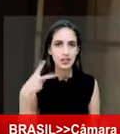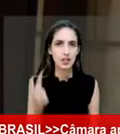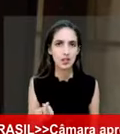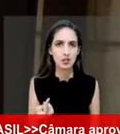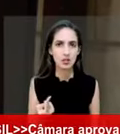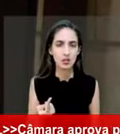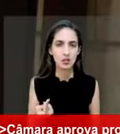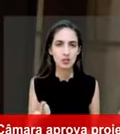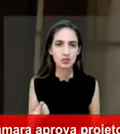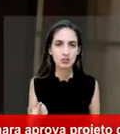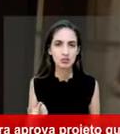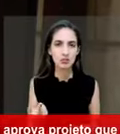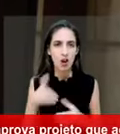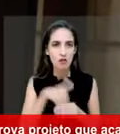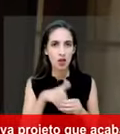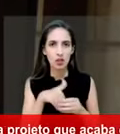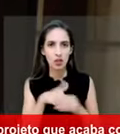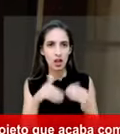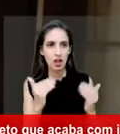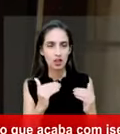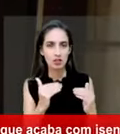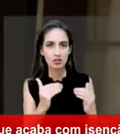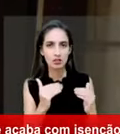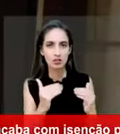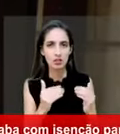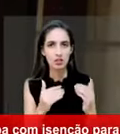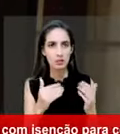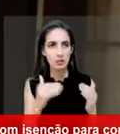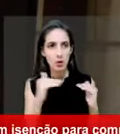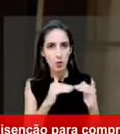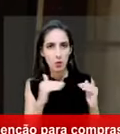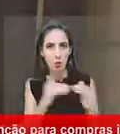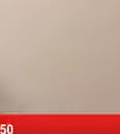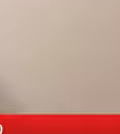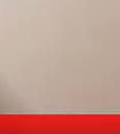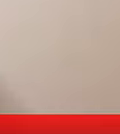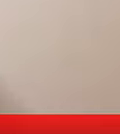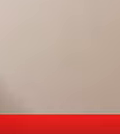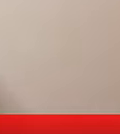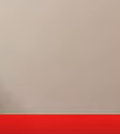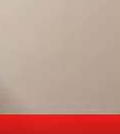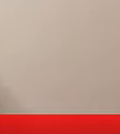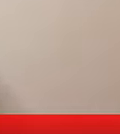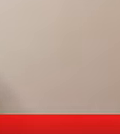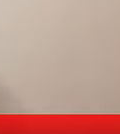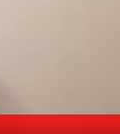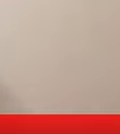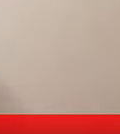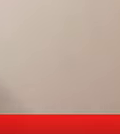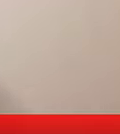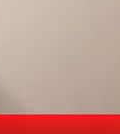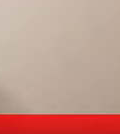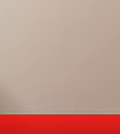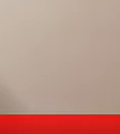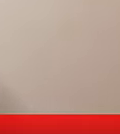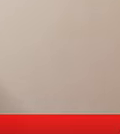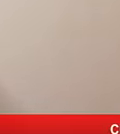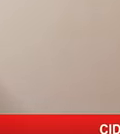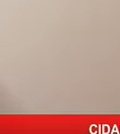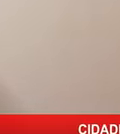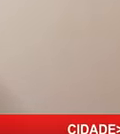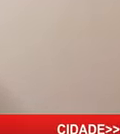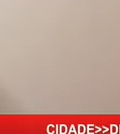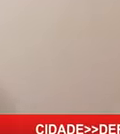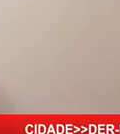a votarem pela revogação da mais alta honraria desta cidade. Pois é, Roberto, só explicando aí, quando a vereadora